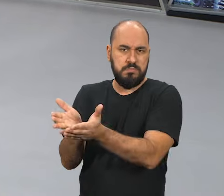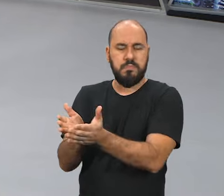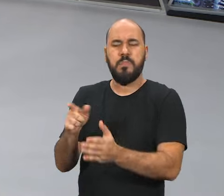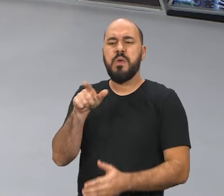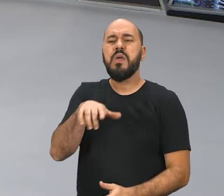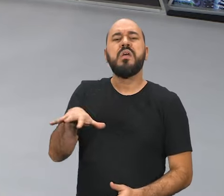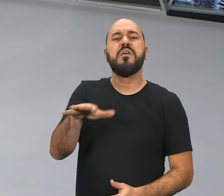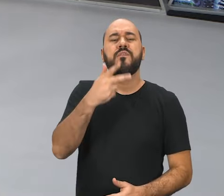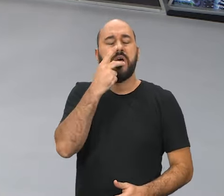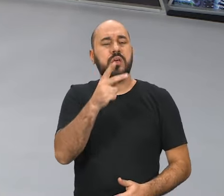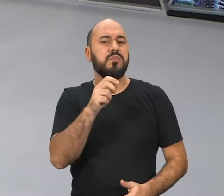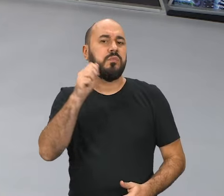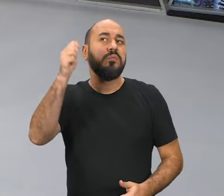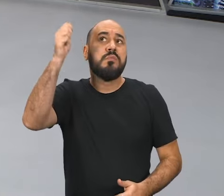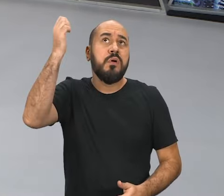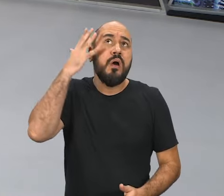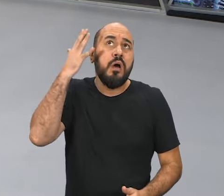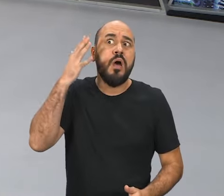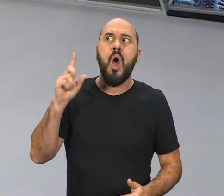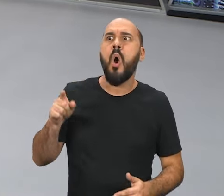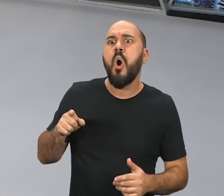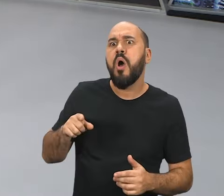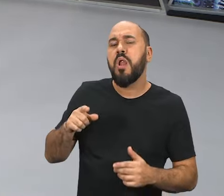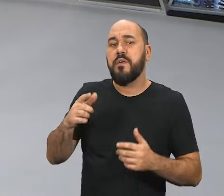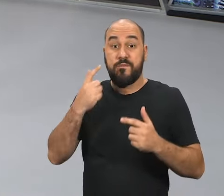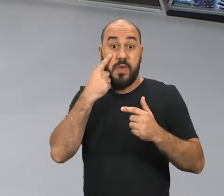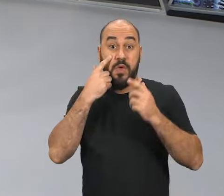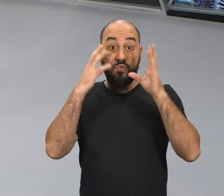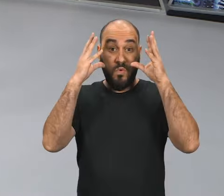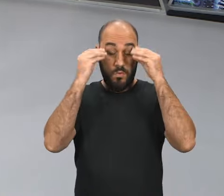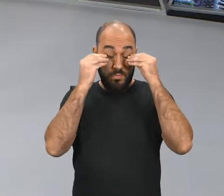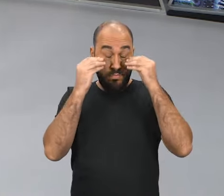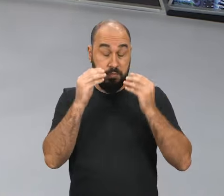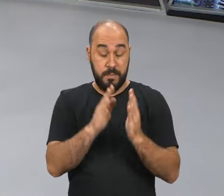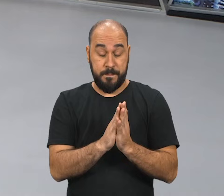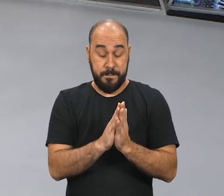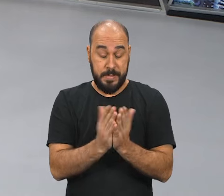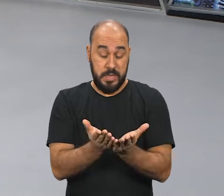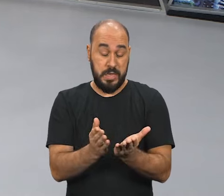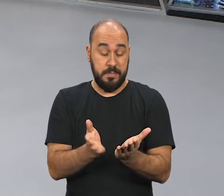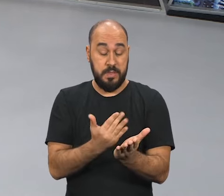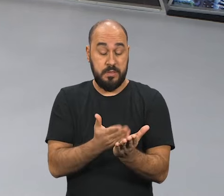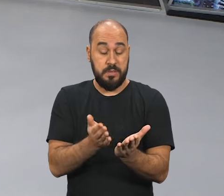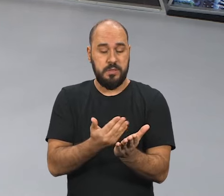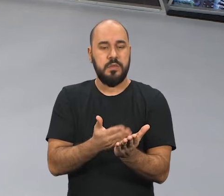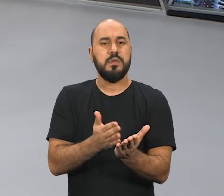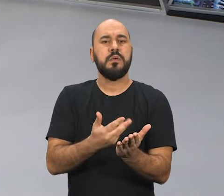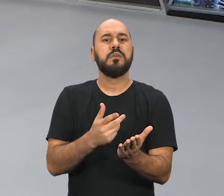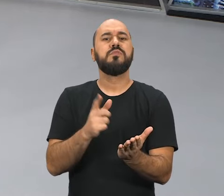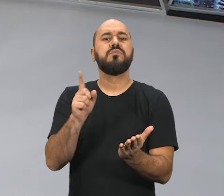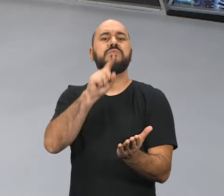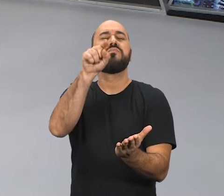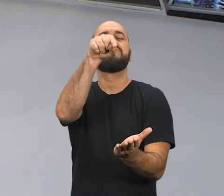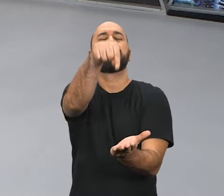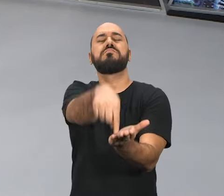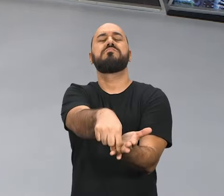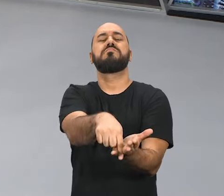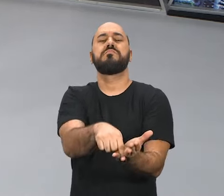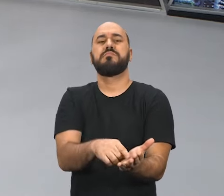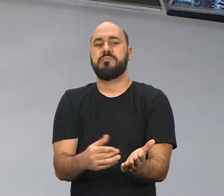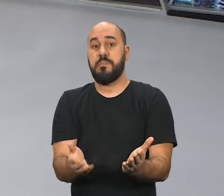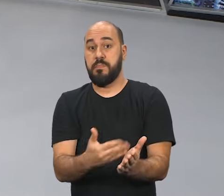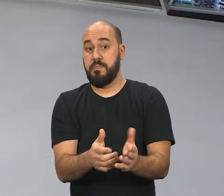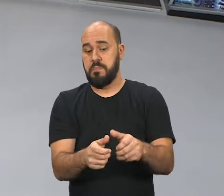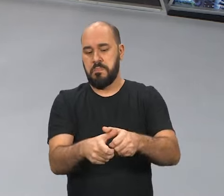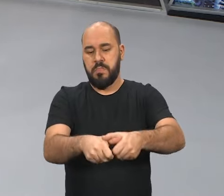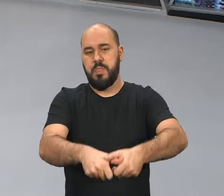o costume de falar tudo por revelação, e ele simplesmente fechou os olhos, fechou a Bíblia e tirou a palavra, como costuma se dizer, né?